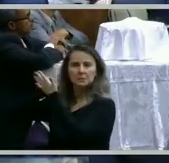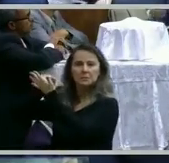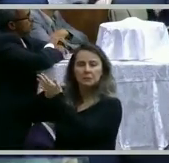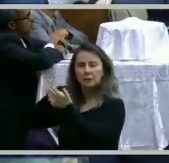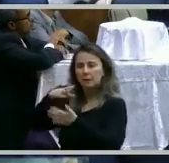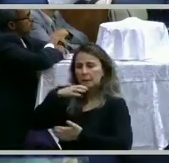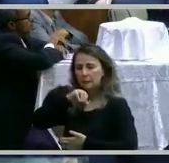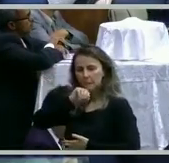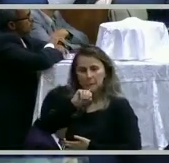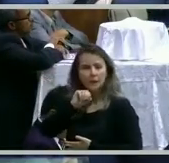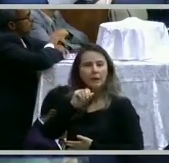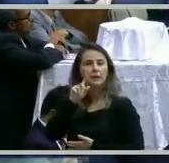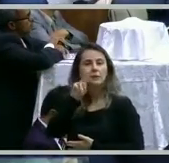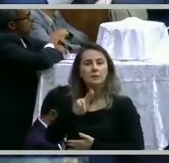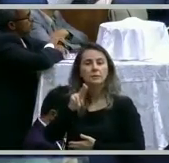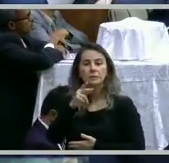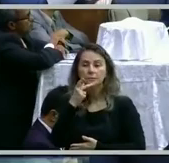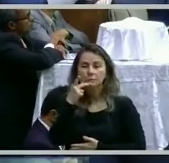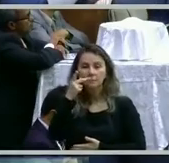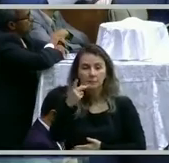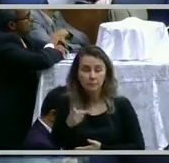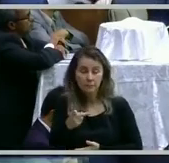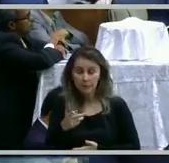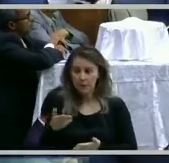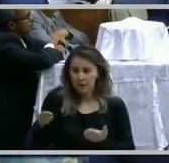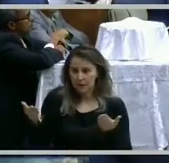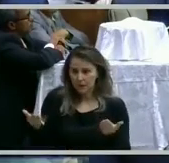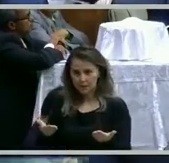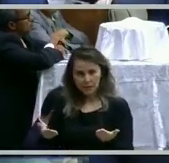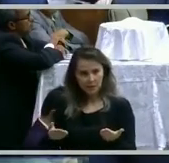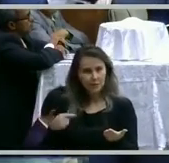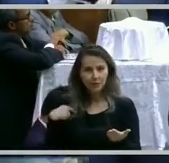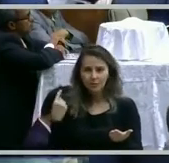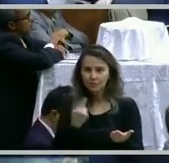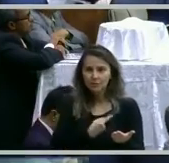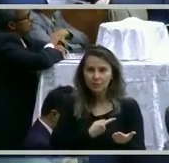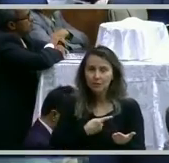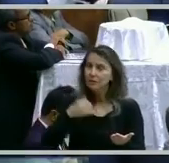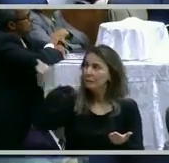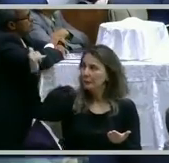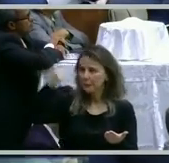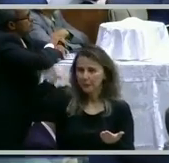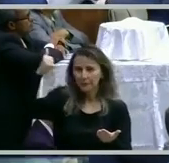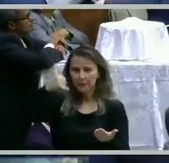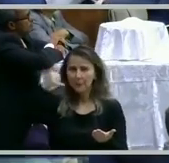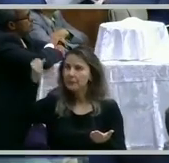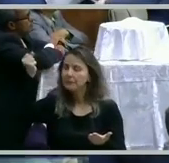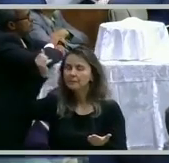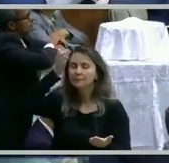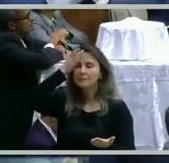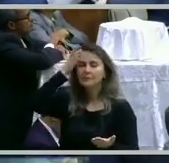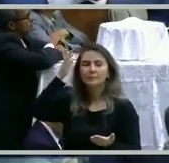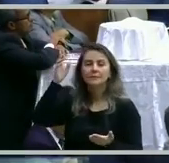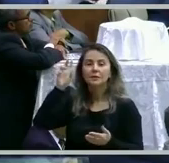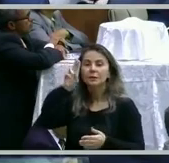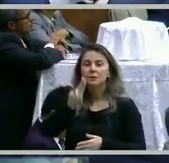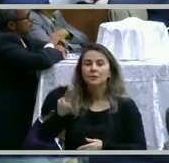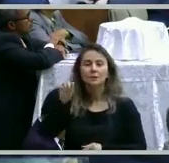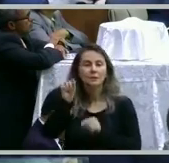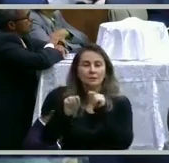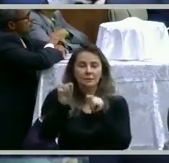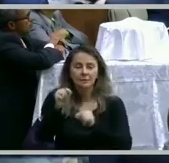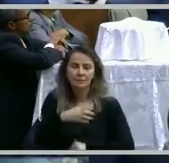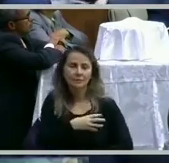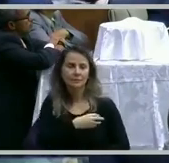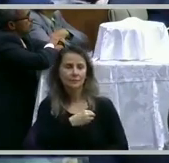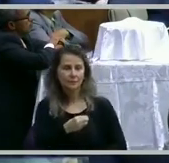pais pelos profetas, a nós falou-nos nesses últimos dias pelo Filho, a dispensação da graça, a quem